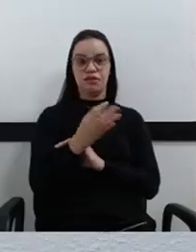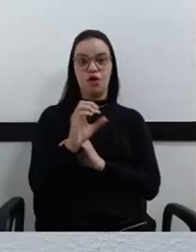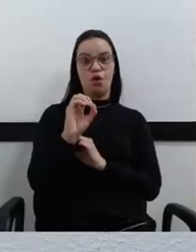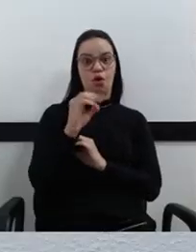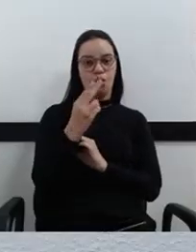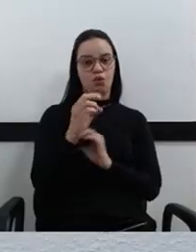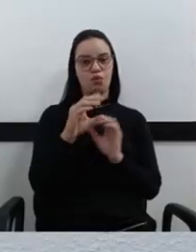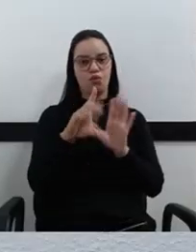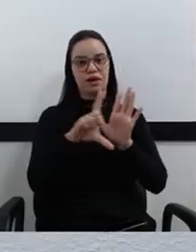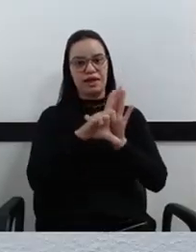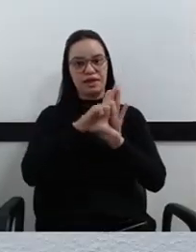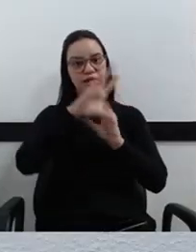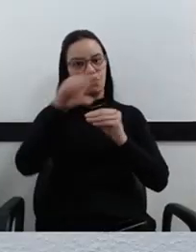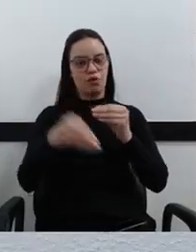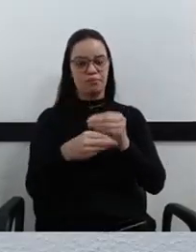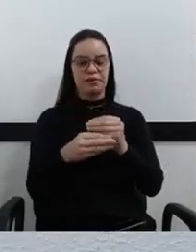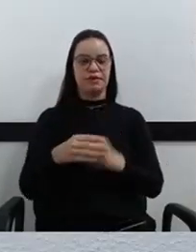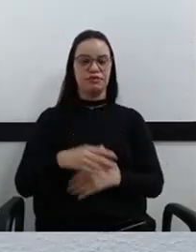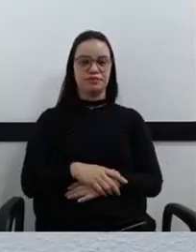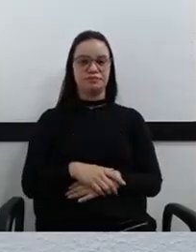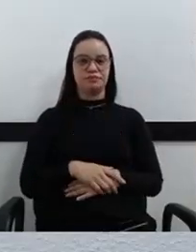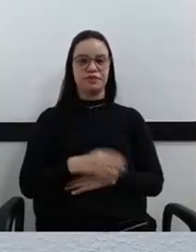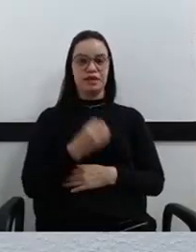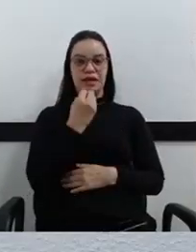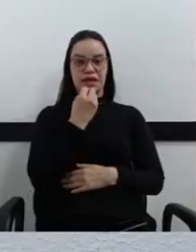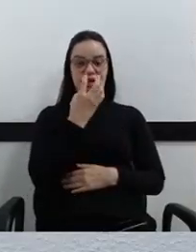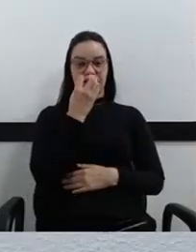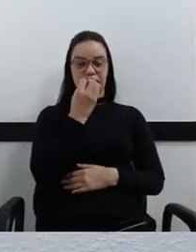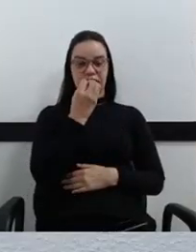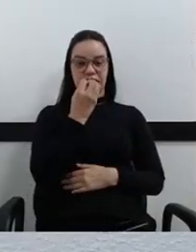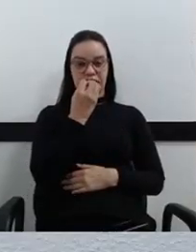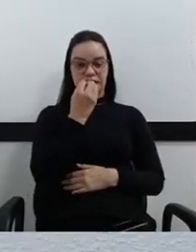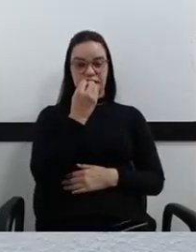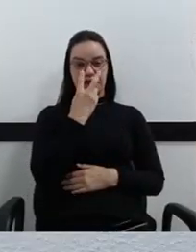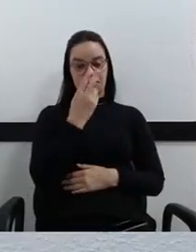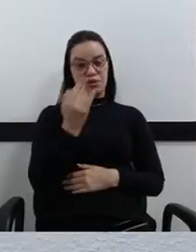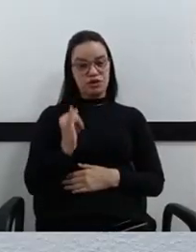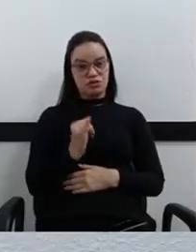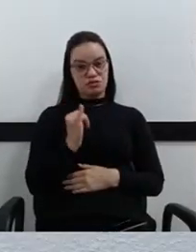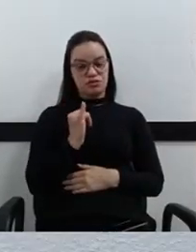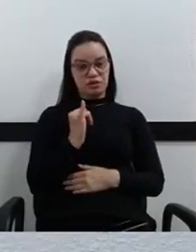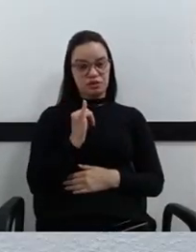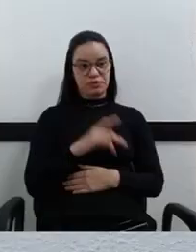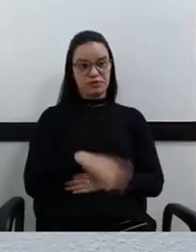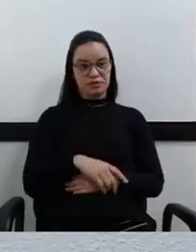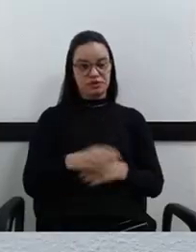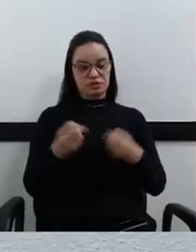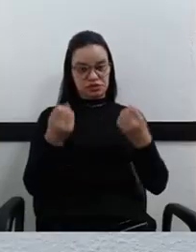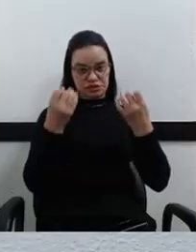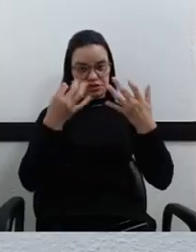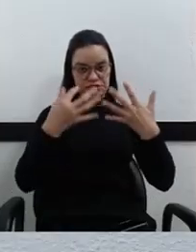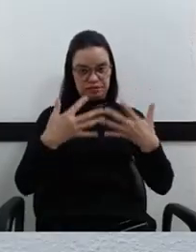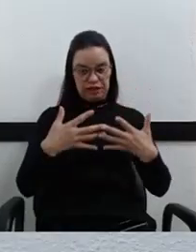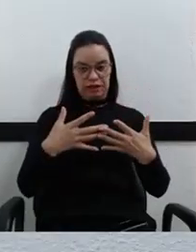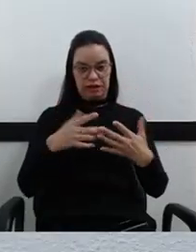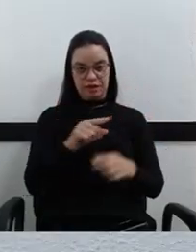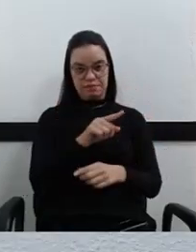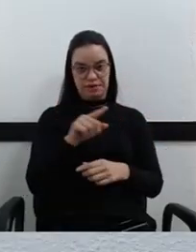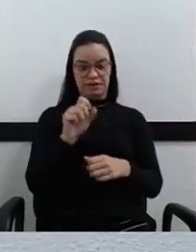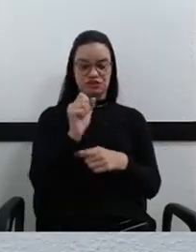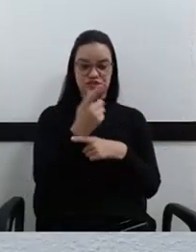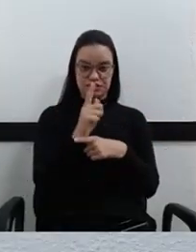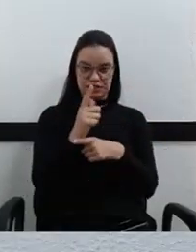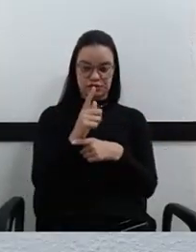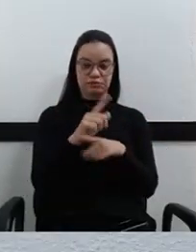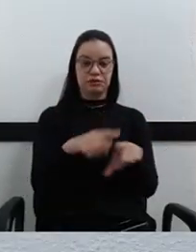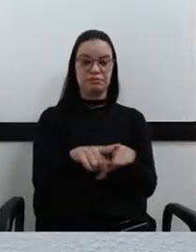complementar. Eu acho bastante relevante que isso seja colocado. A posição da gestão é no